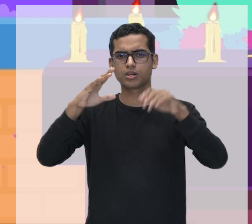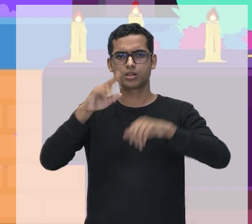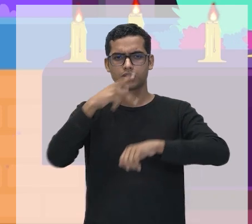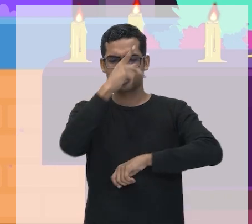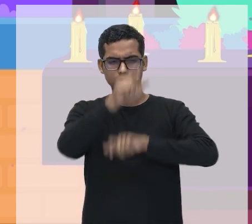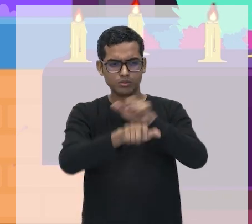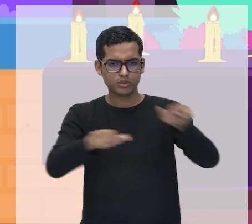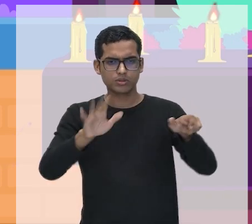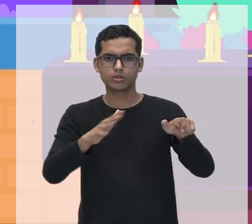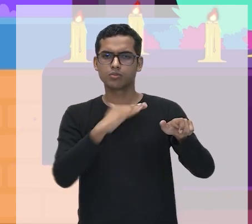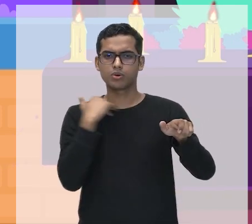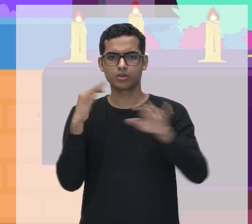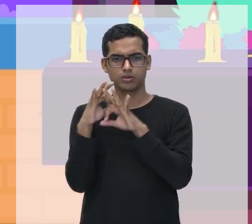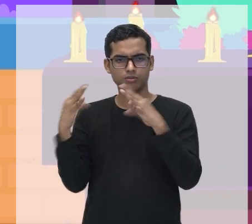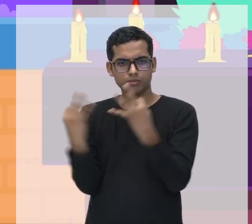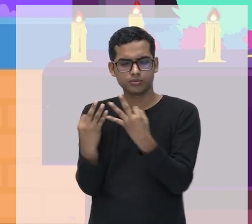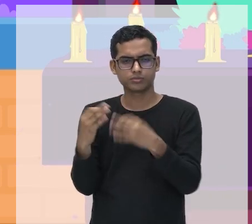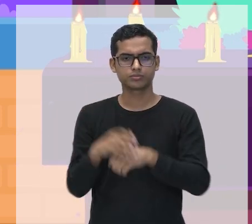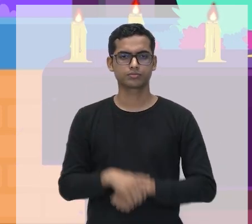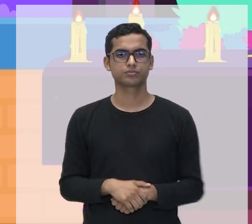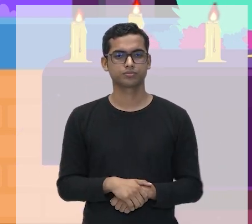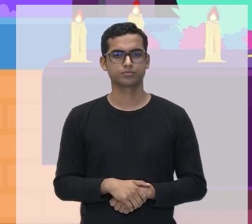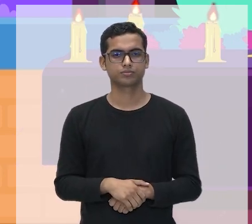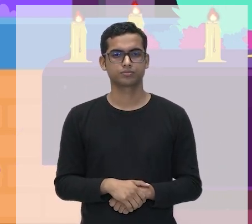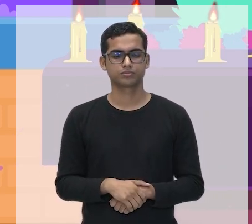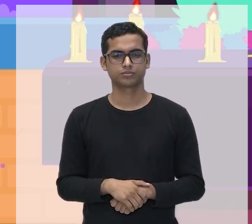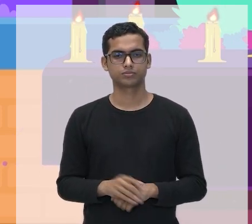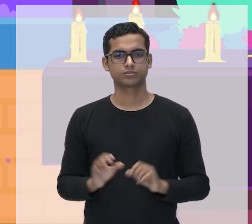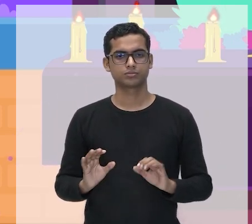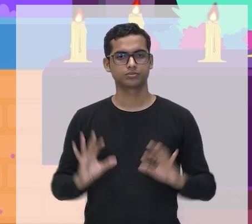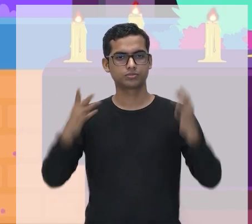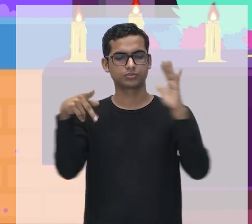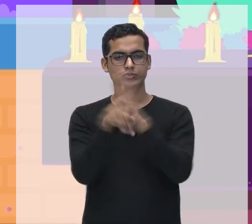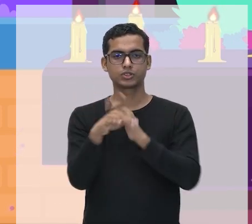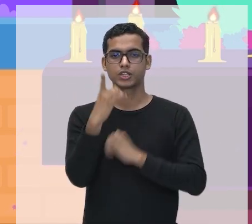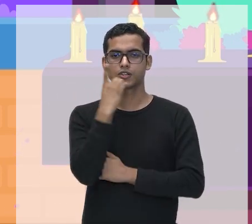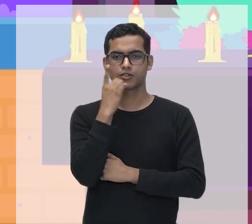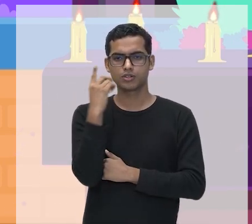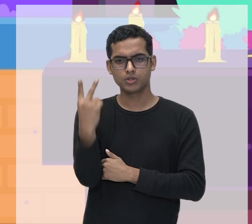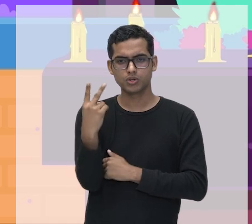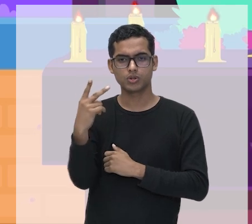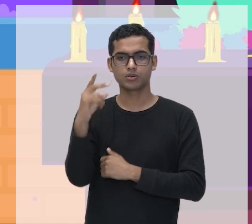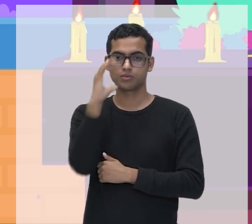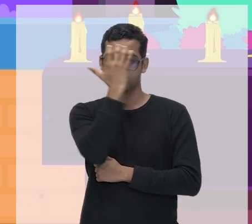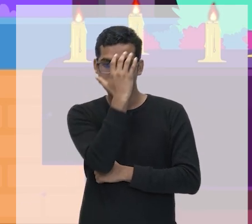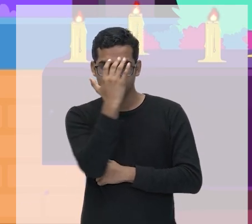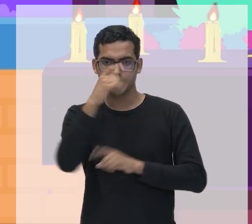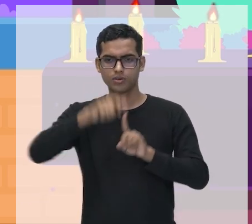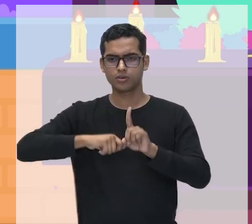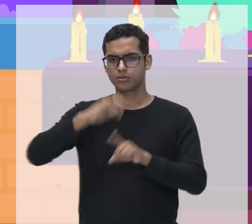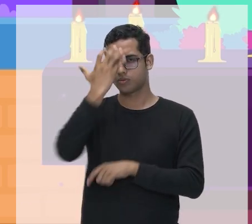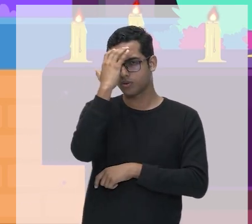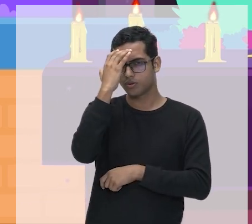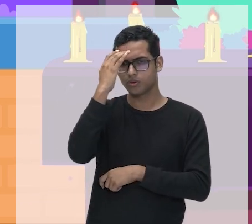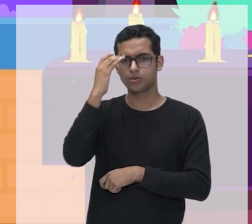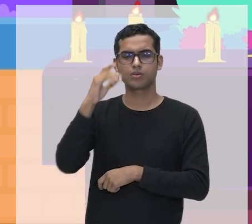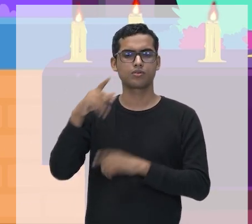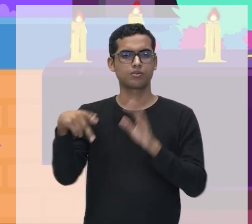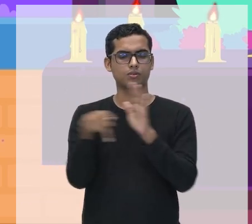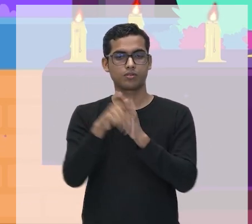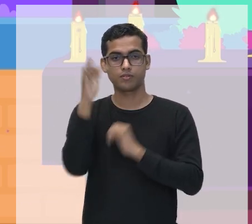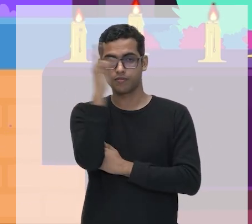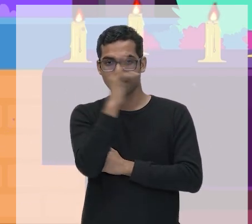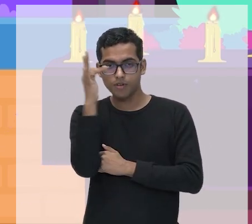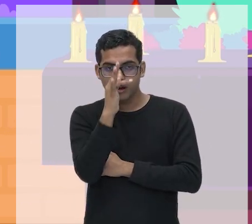falecidos. Celebrado também no dia 2 de fevereiro, Dia dos Mortos é o nome que os